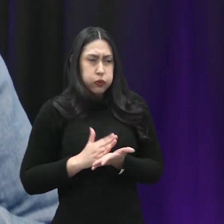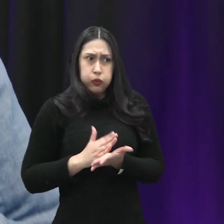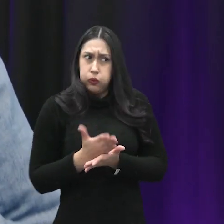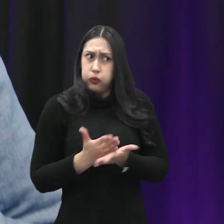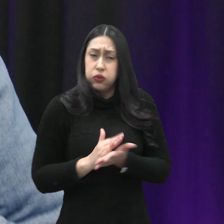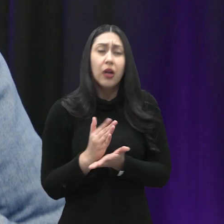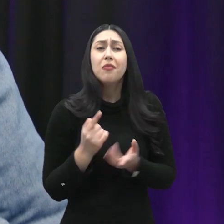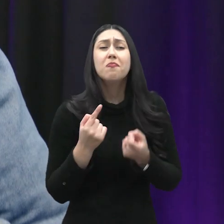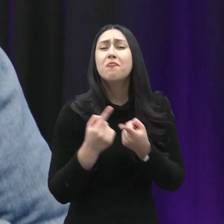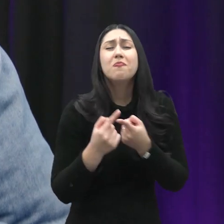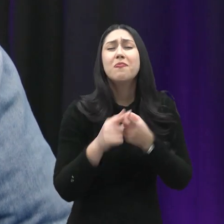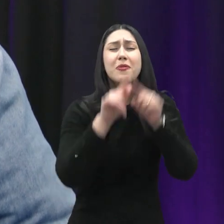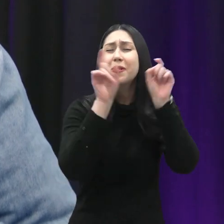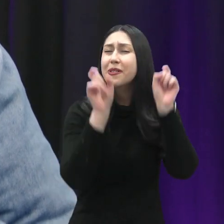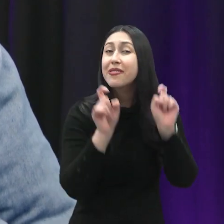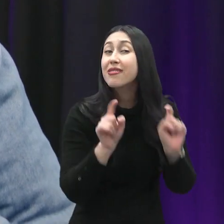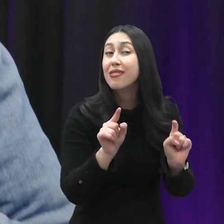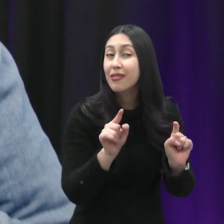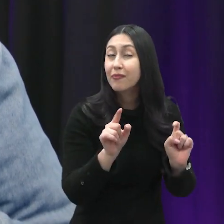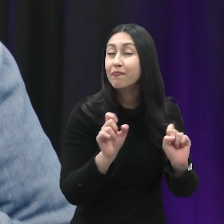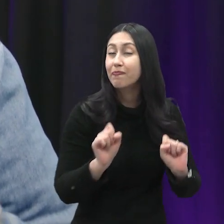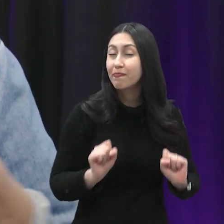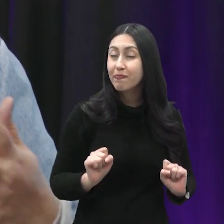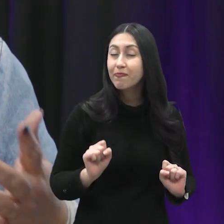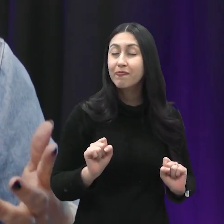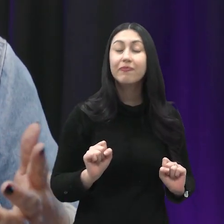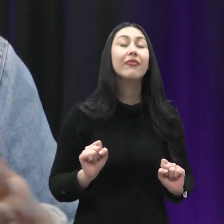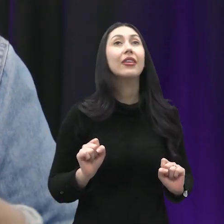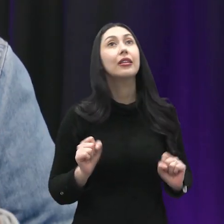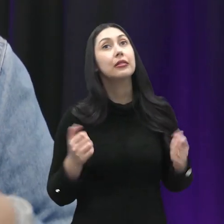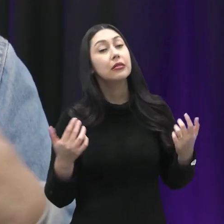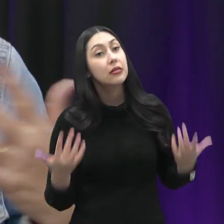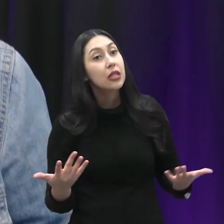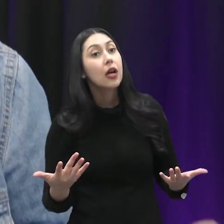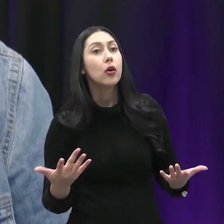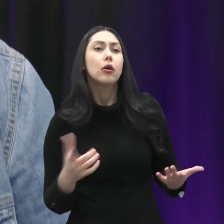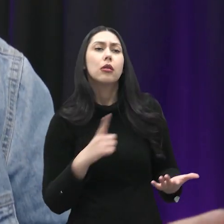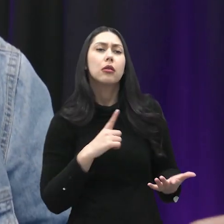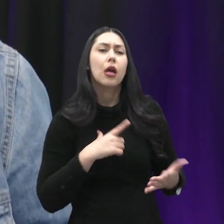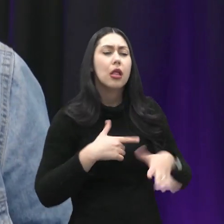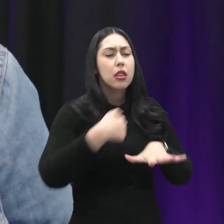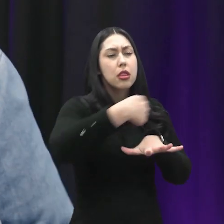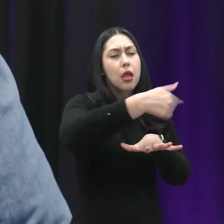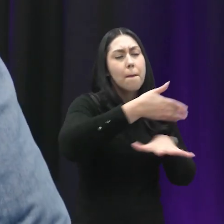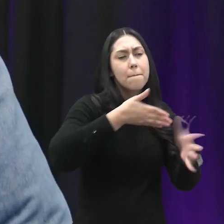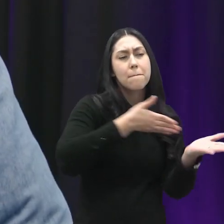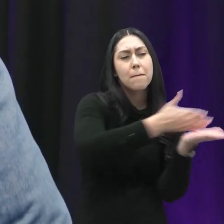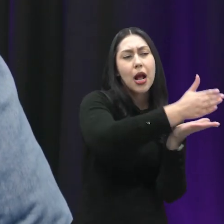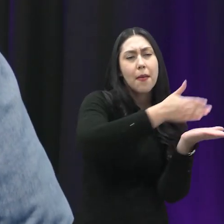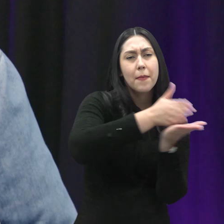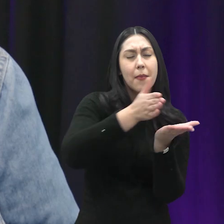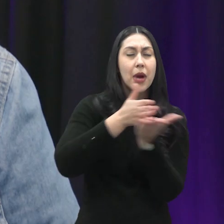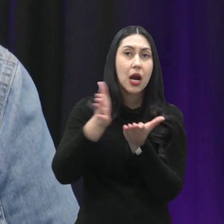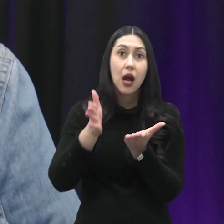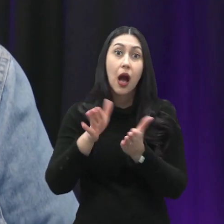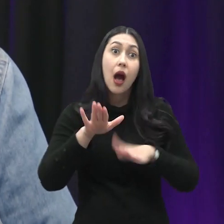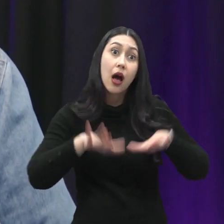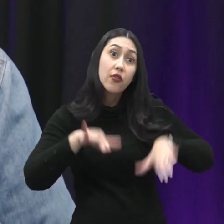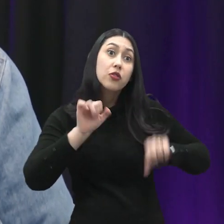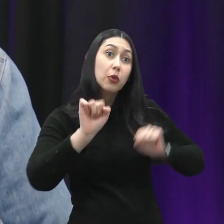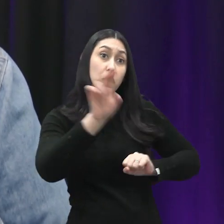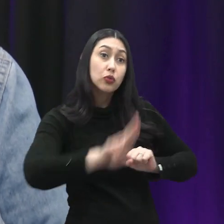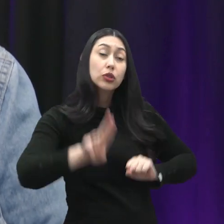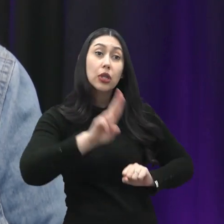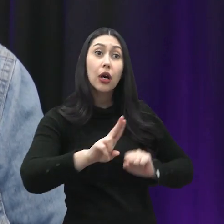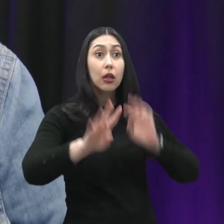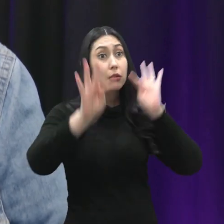traz de mim de verdade, né? E existem aí muitos caminhos que, como vocês mesmos colocaram, pode ser